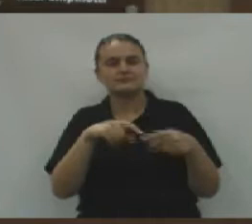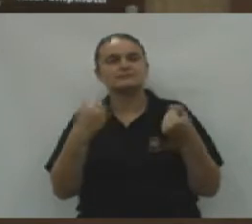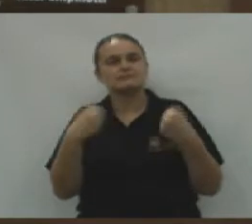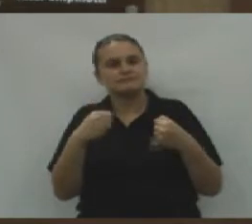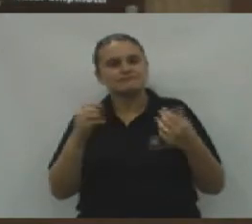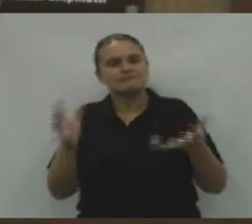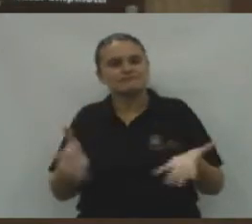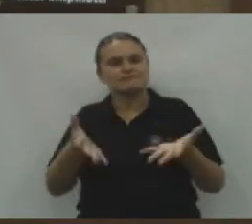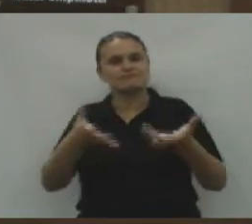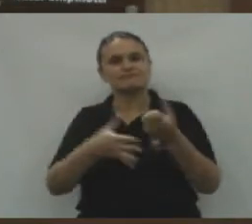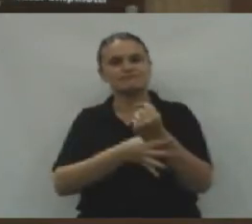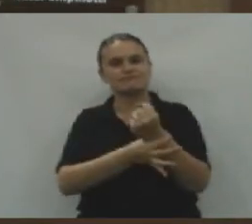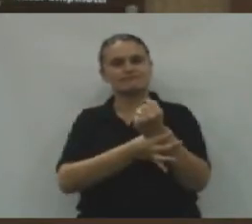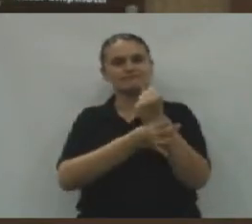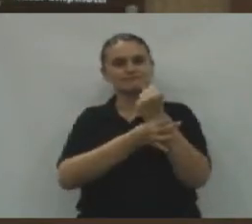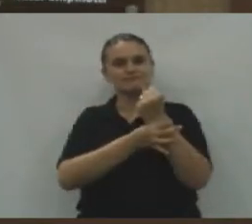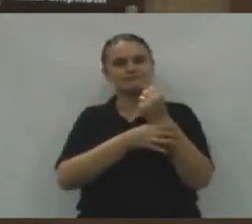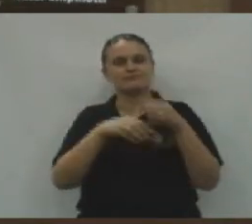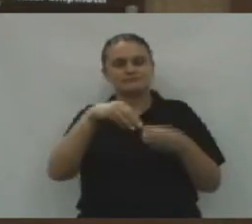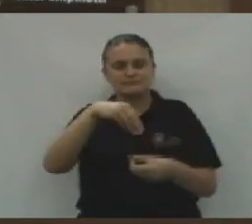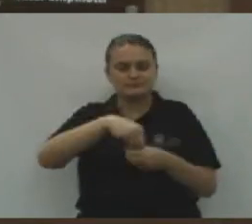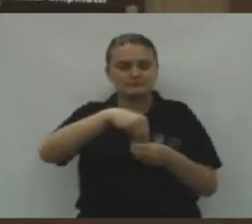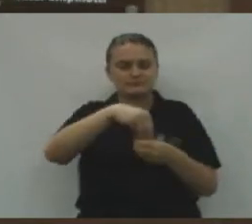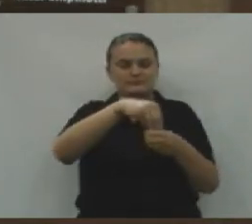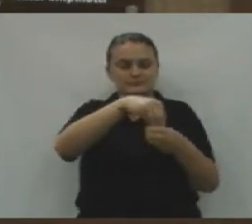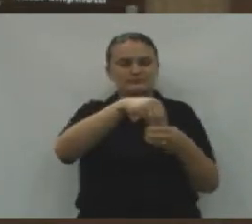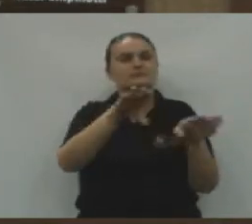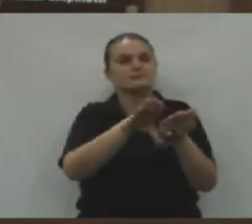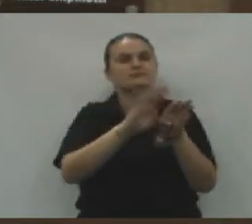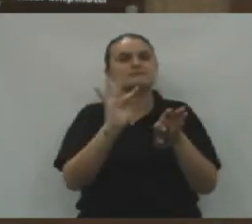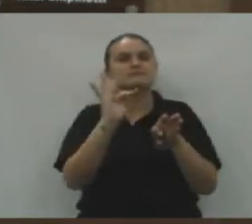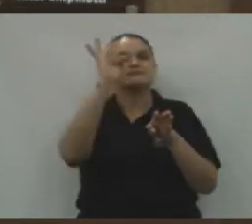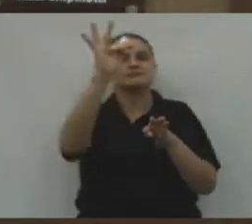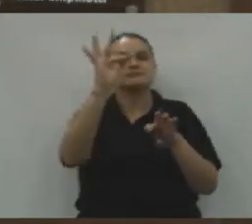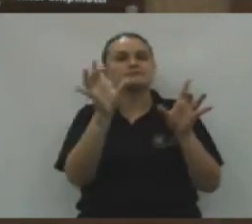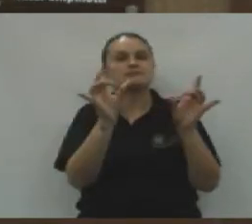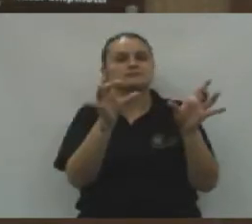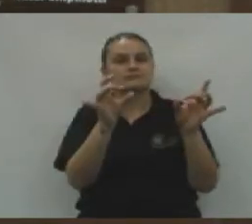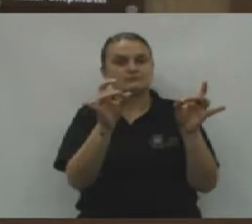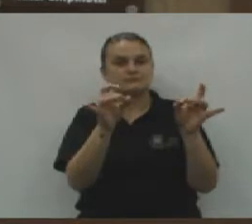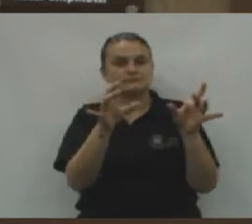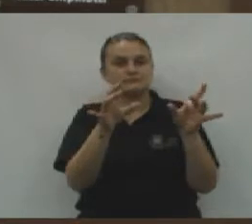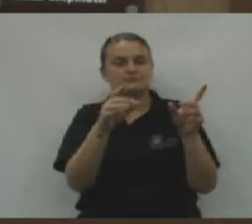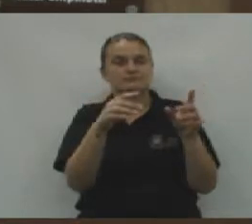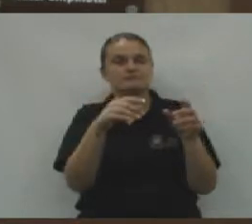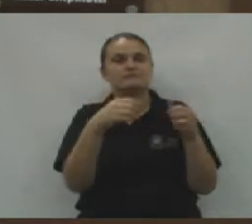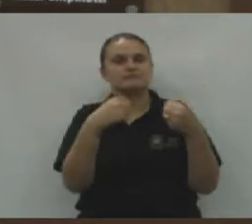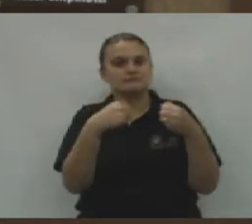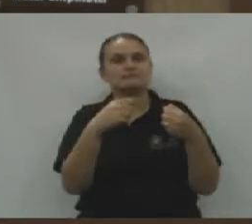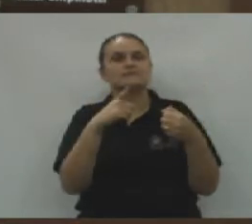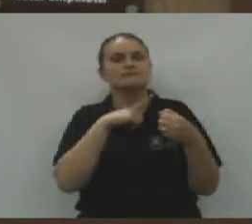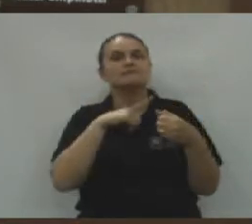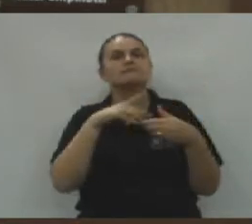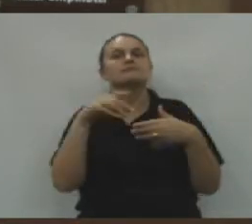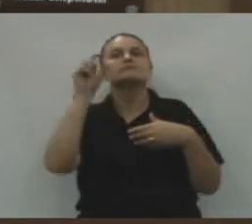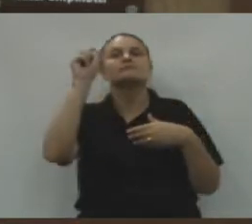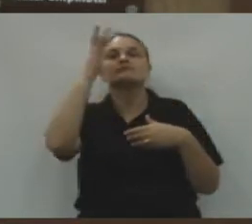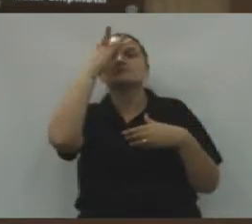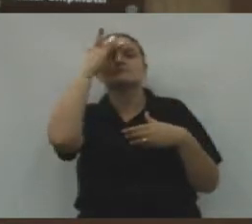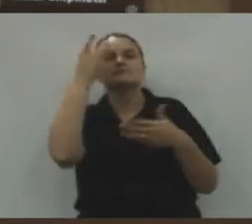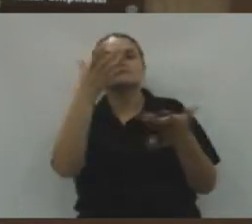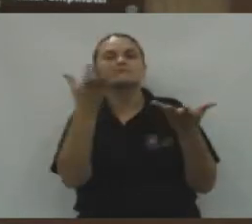precisa dessa segurança para produzir. Mas, ao mesmo tempo, conforme você falou, o mercado, a segurança para ter o produto